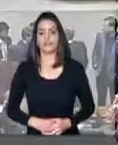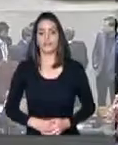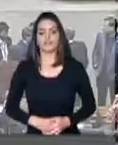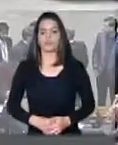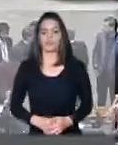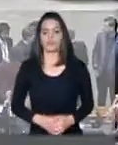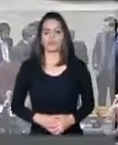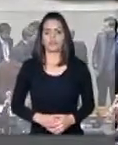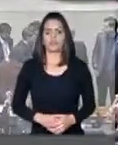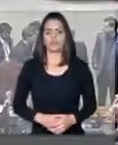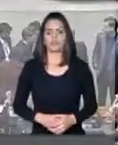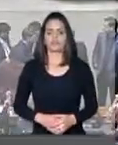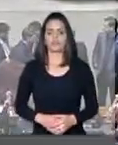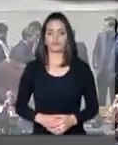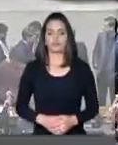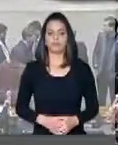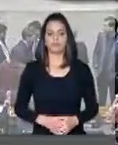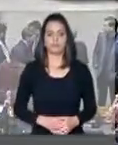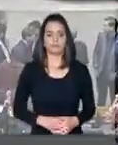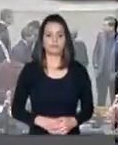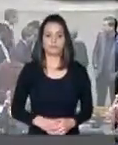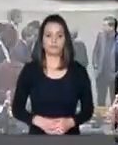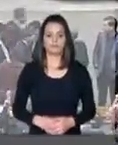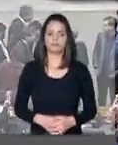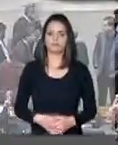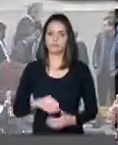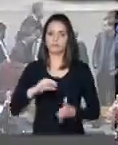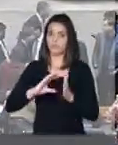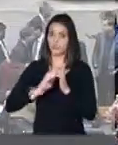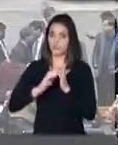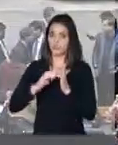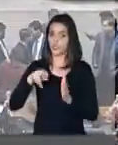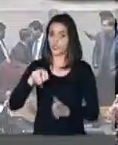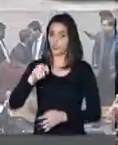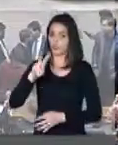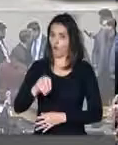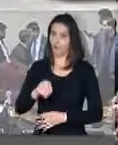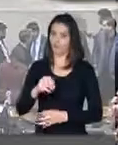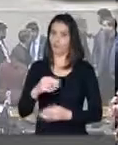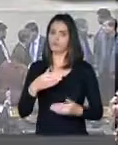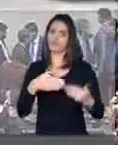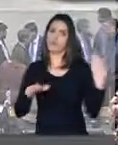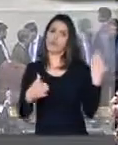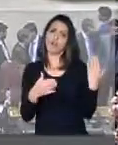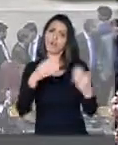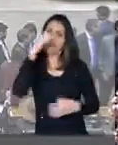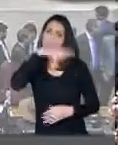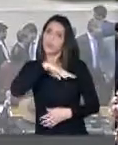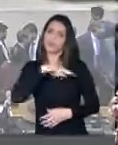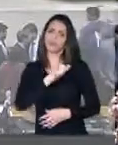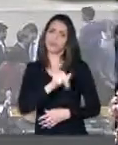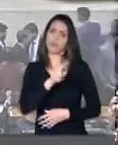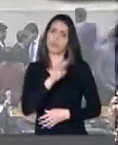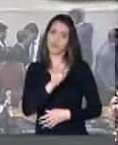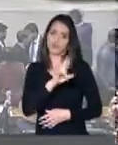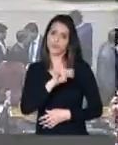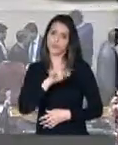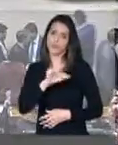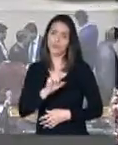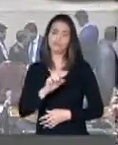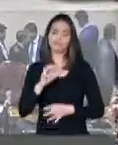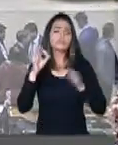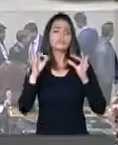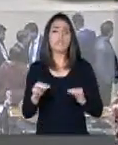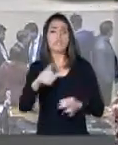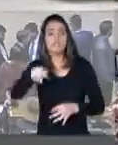Presidente. O Novo é contra o abuso de autoridade, presidente. Com certeza, acho que qualquer pessoa sensata é contra o